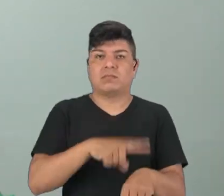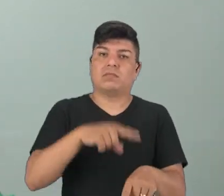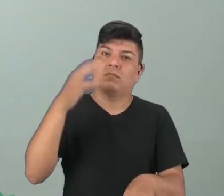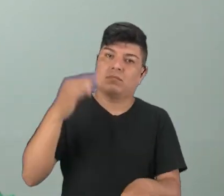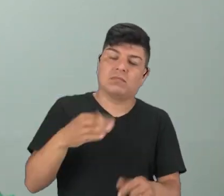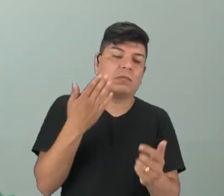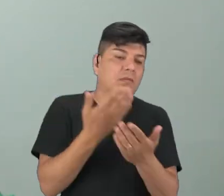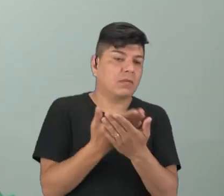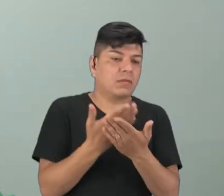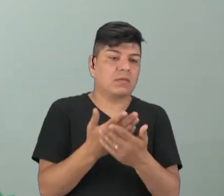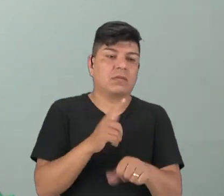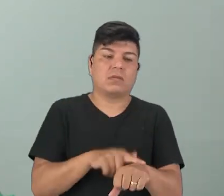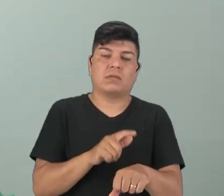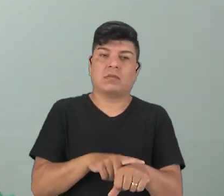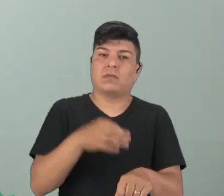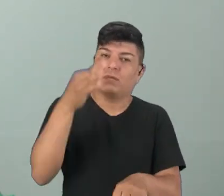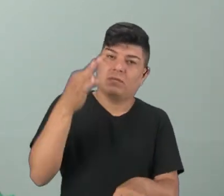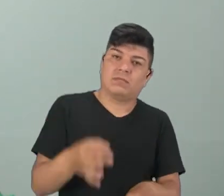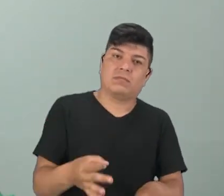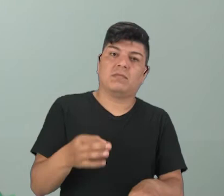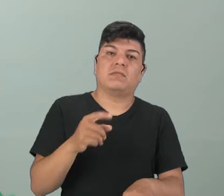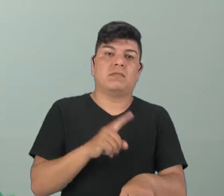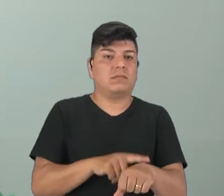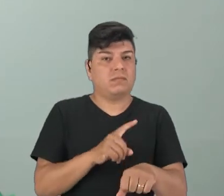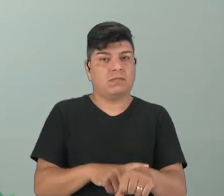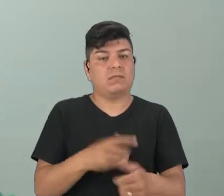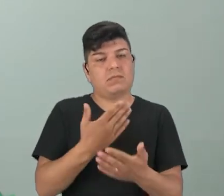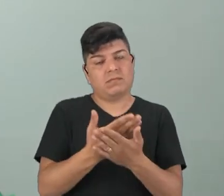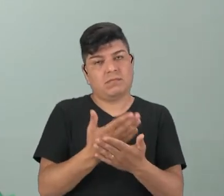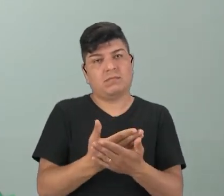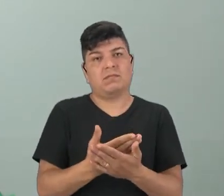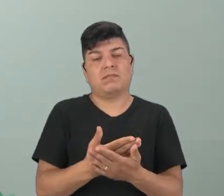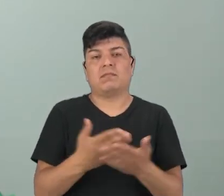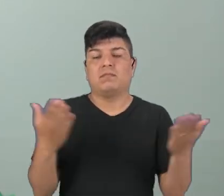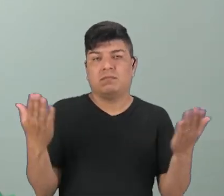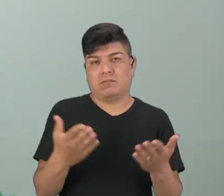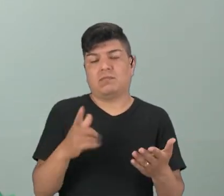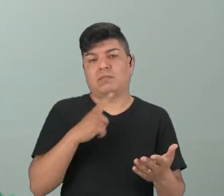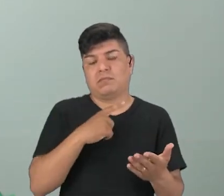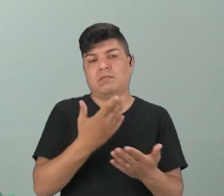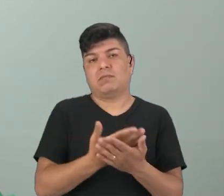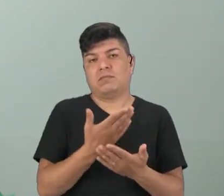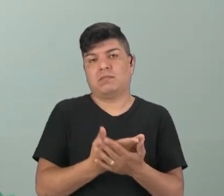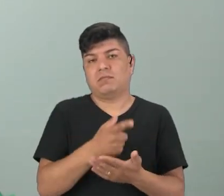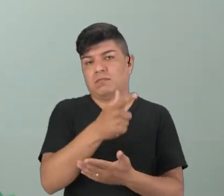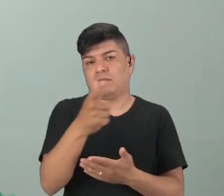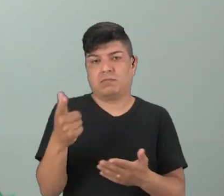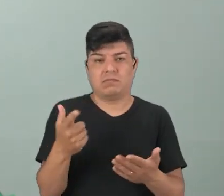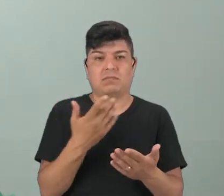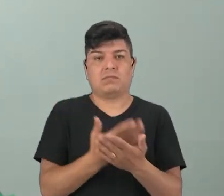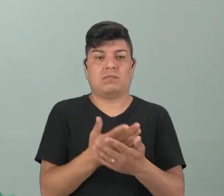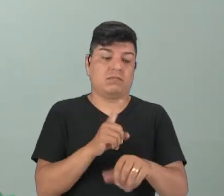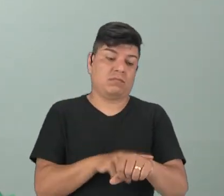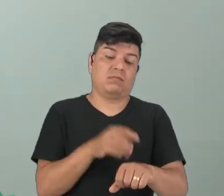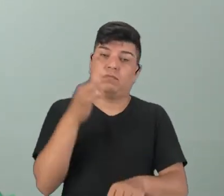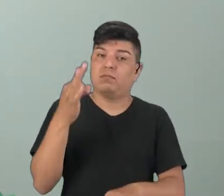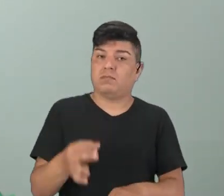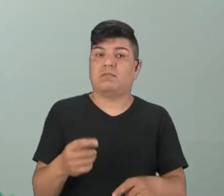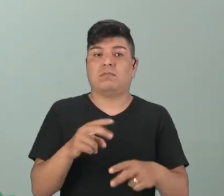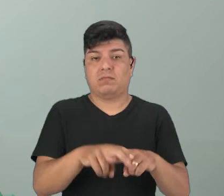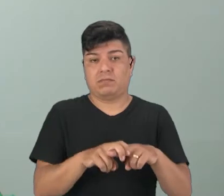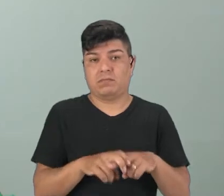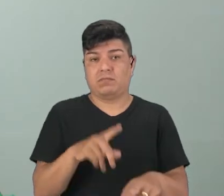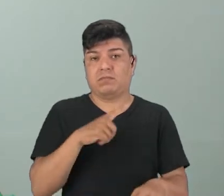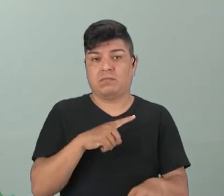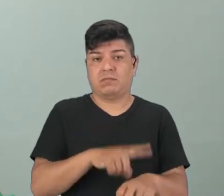de estudar, o horário que você tem que estudar, agora nós estamos tendo aula, né? E você está no seu horário de estudar. Então,